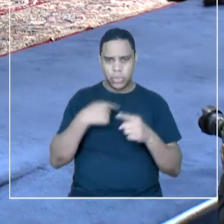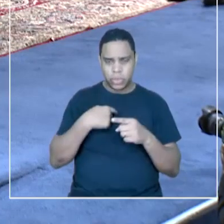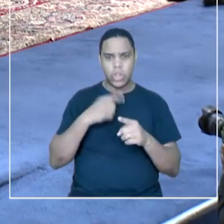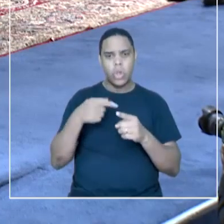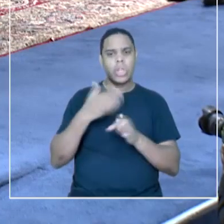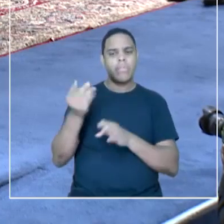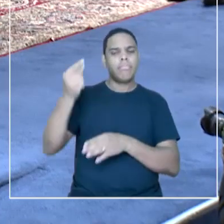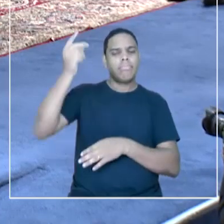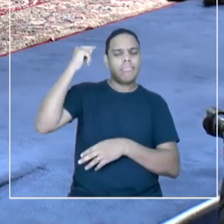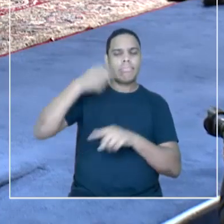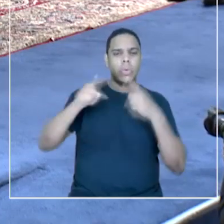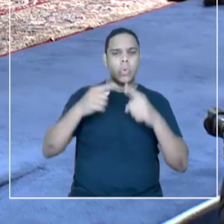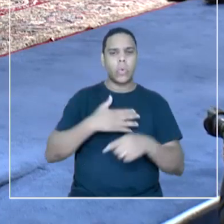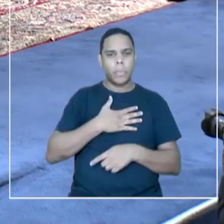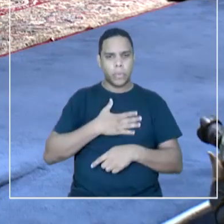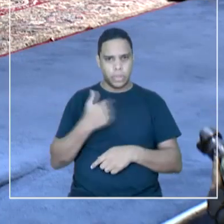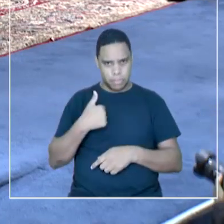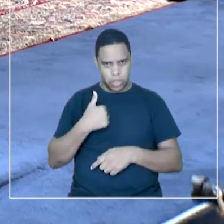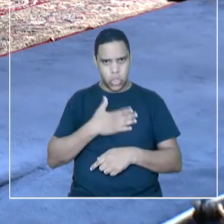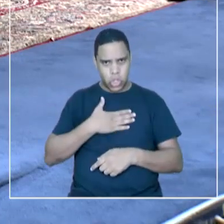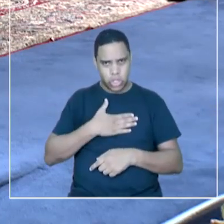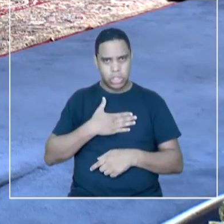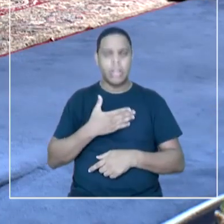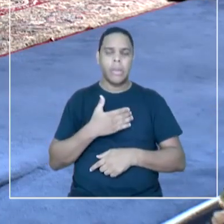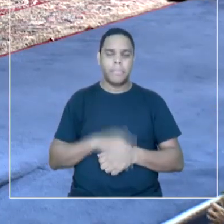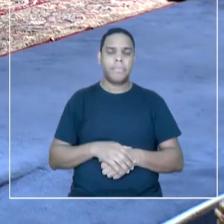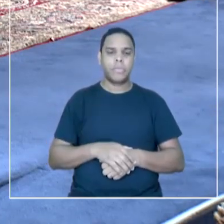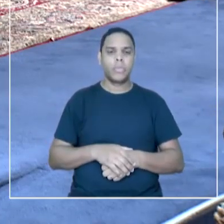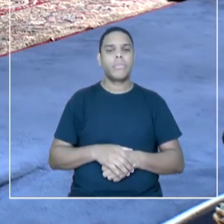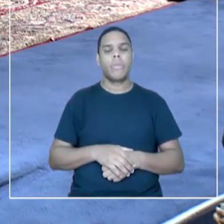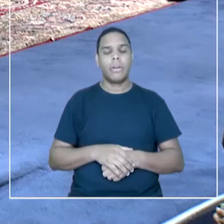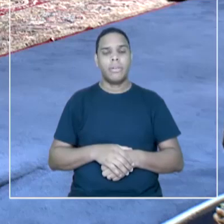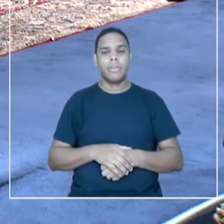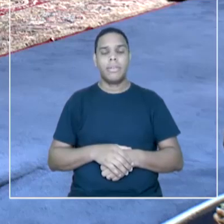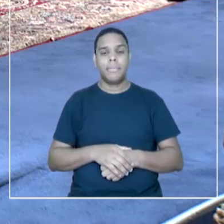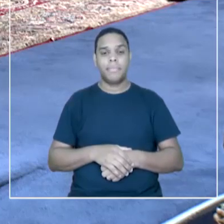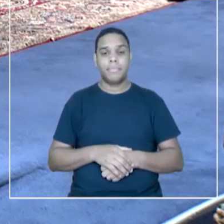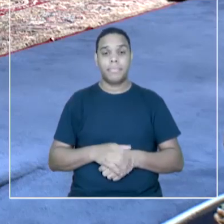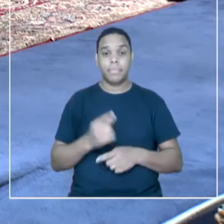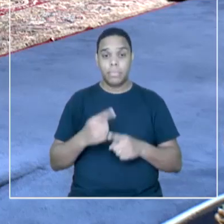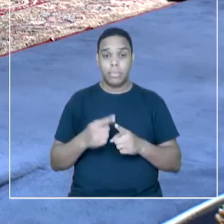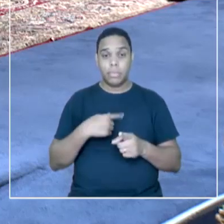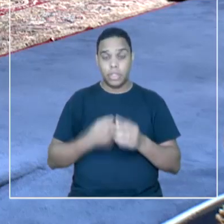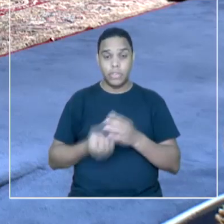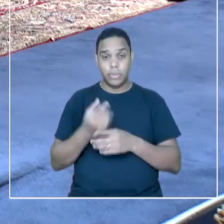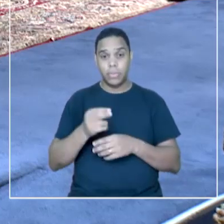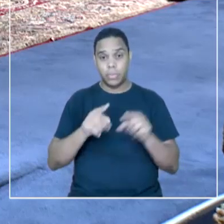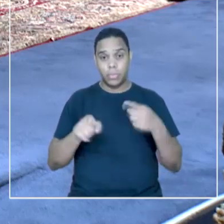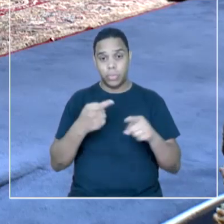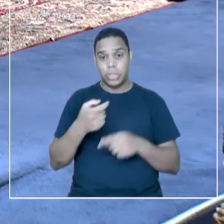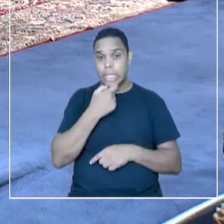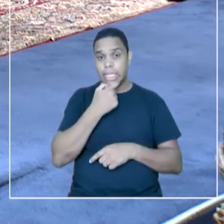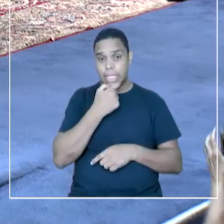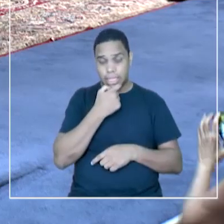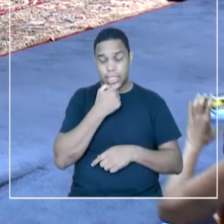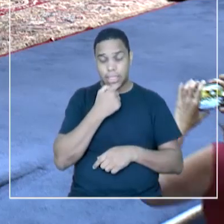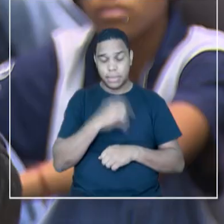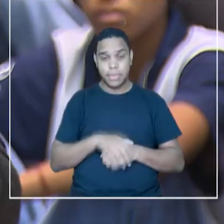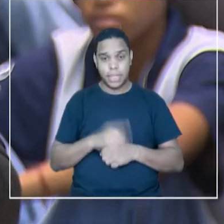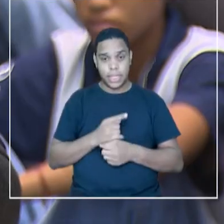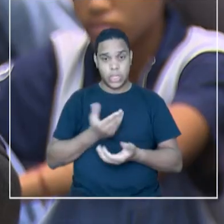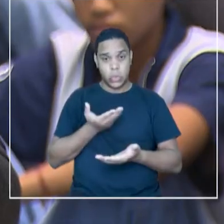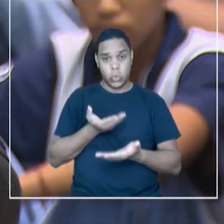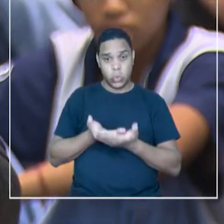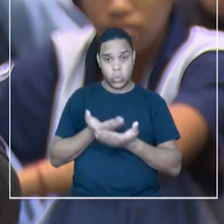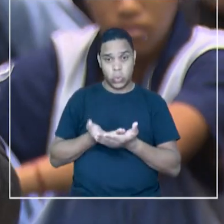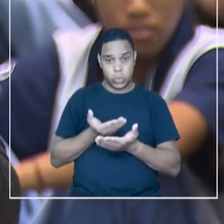ouvia? Tá. O que acontece? Eu faço música em inglês, né? E tem um estudo